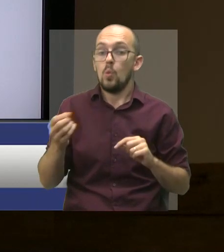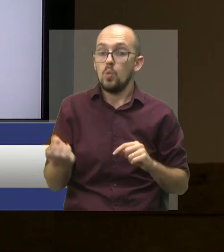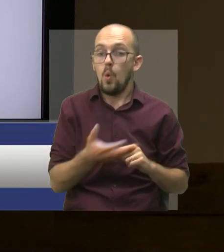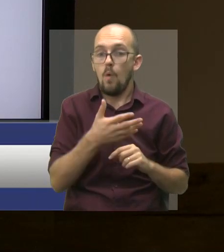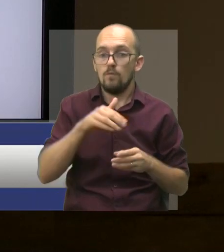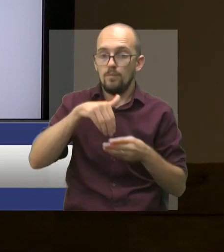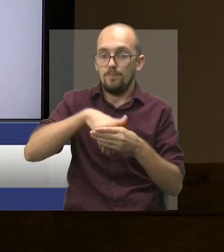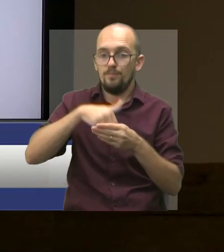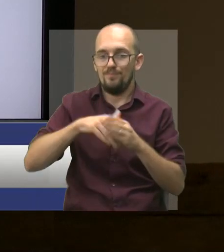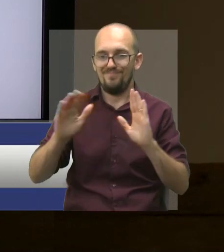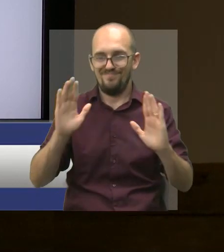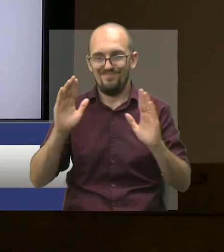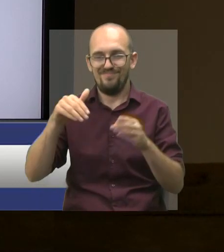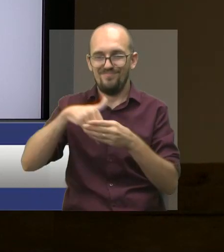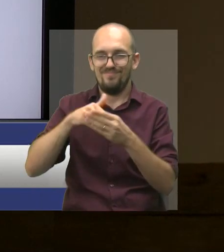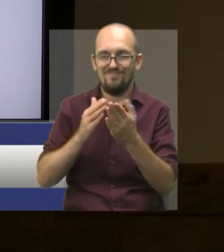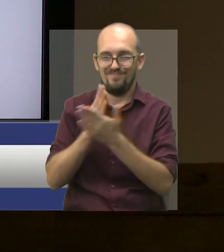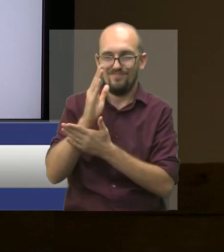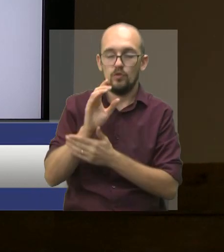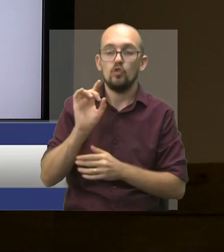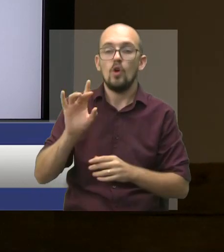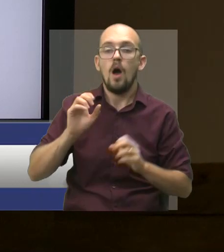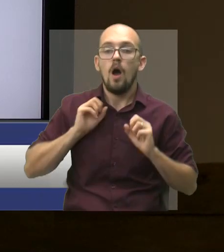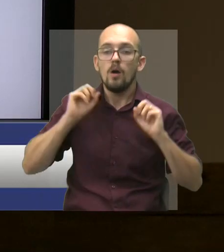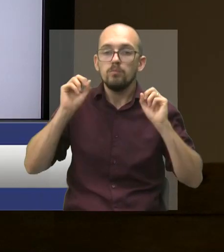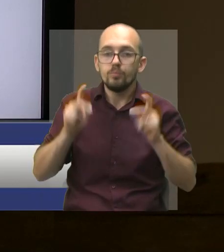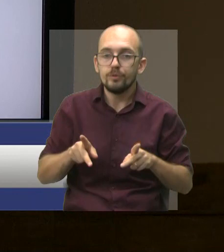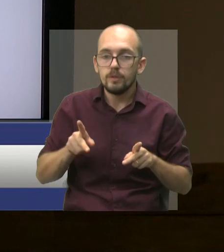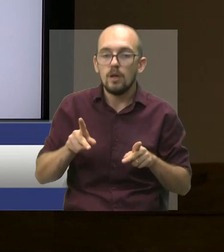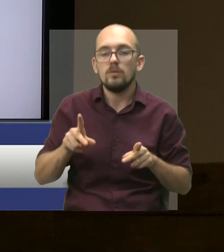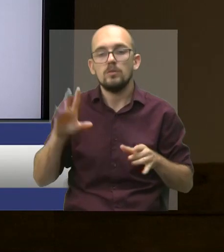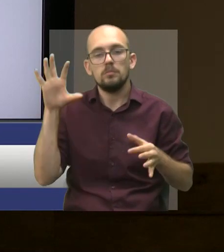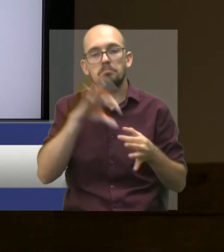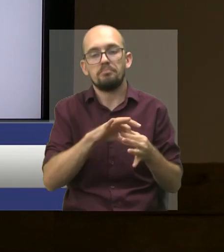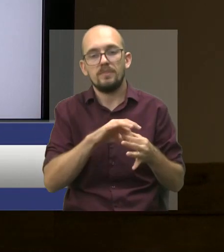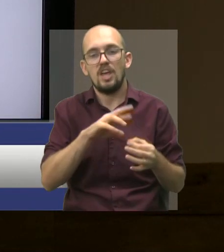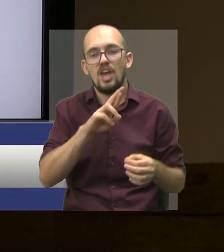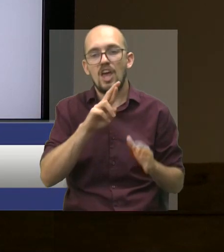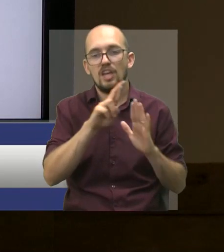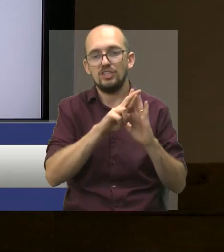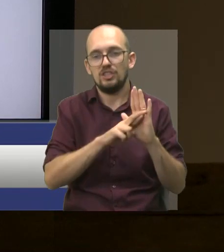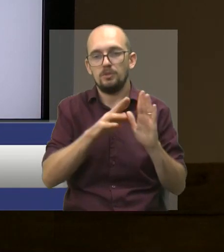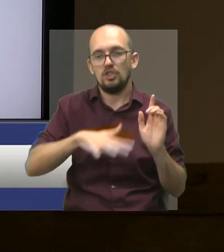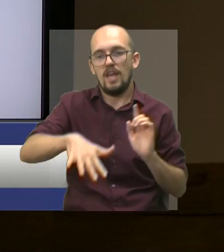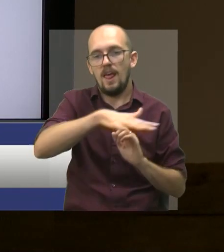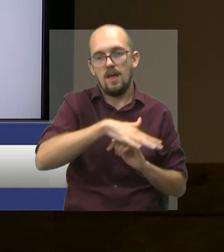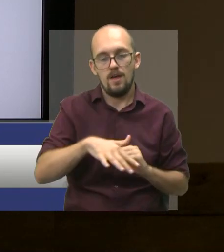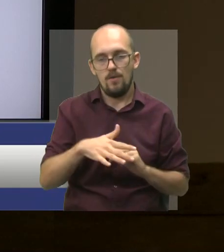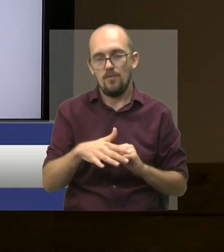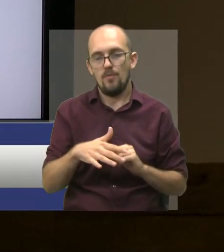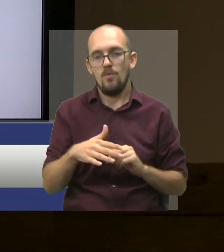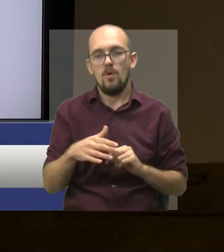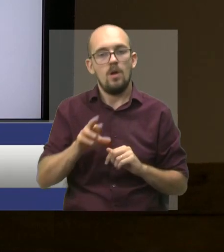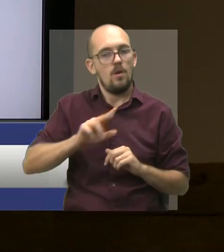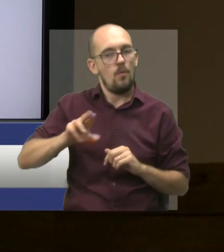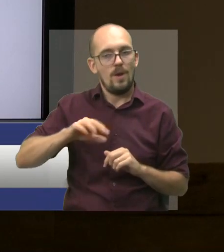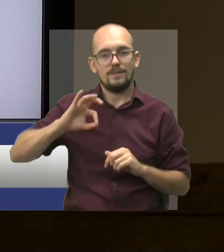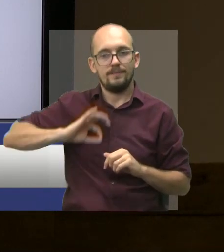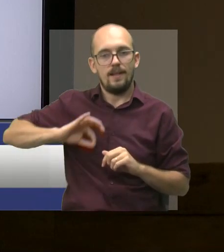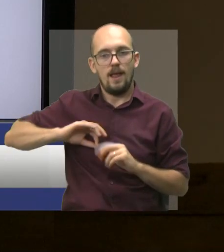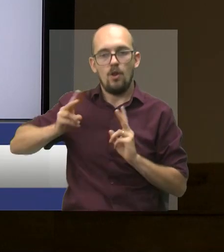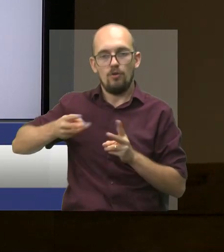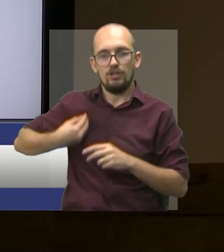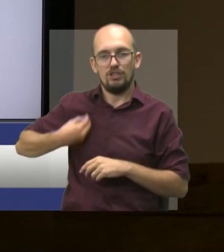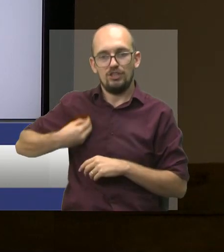terão a aposentadoria automática pelo regime geral da Previdência Social, ou seja, não é mais o salário que eles recebem na ativa,